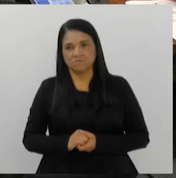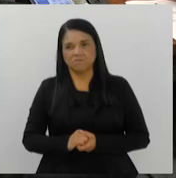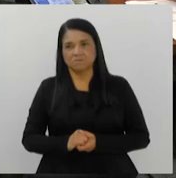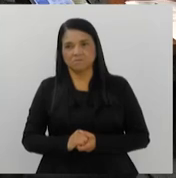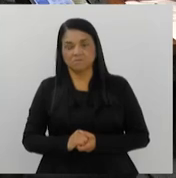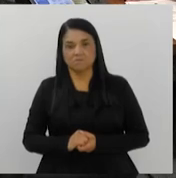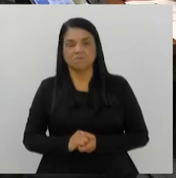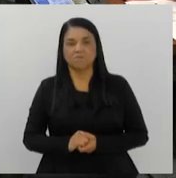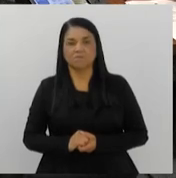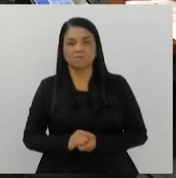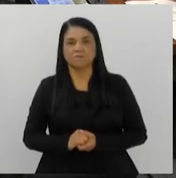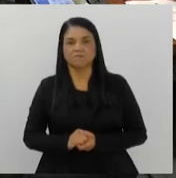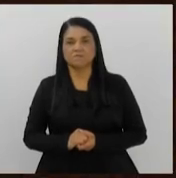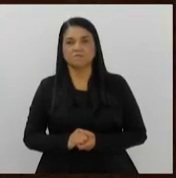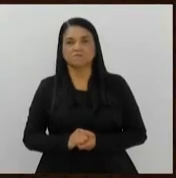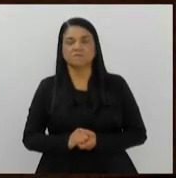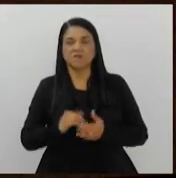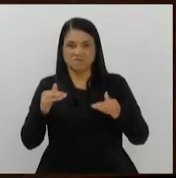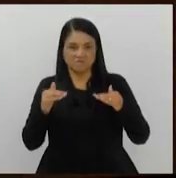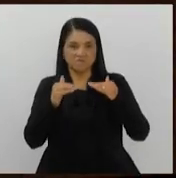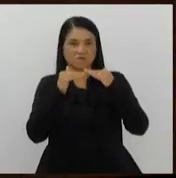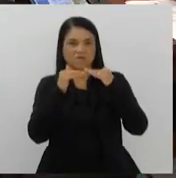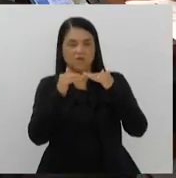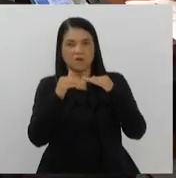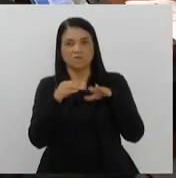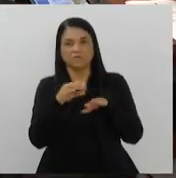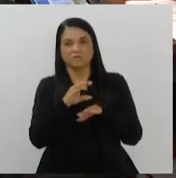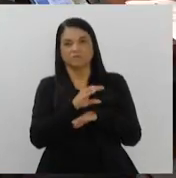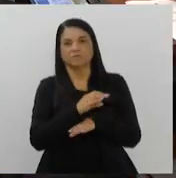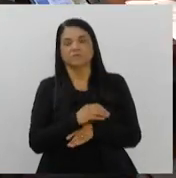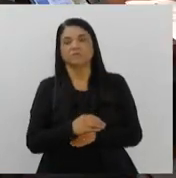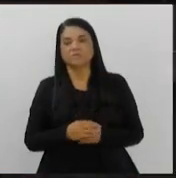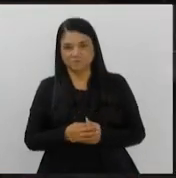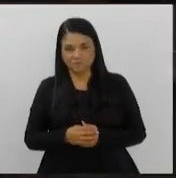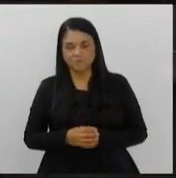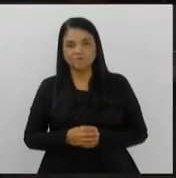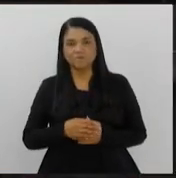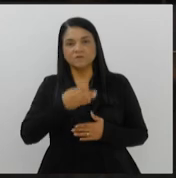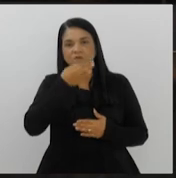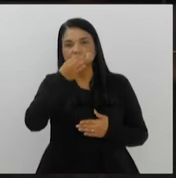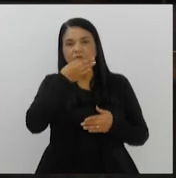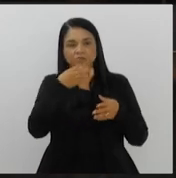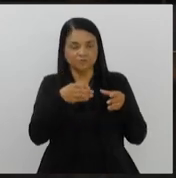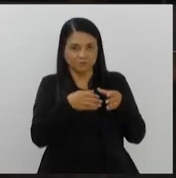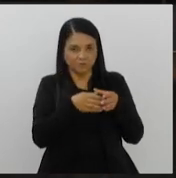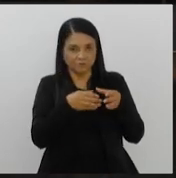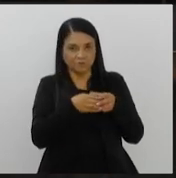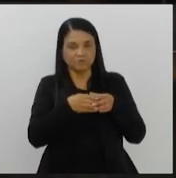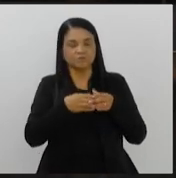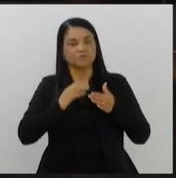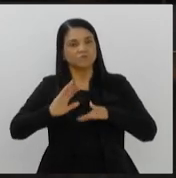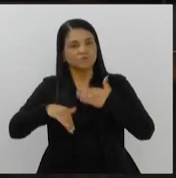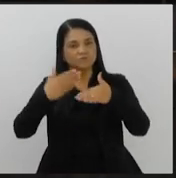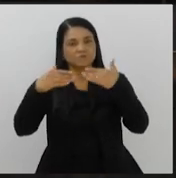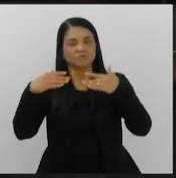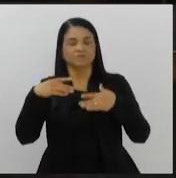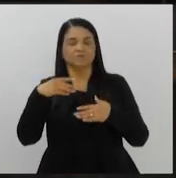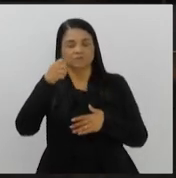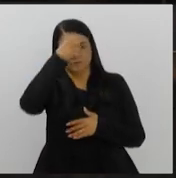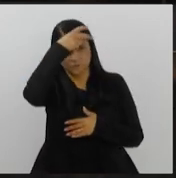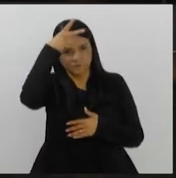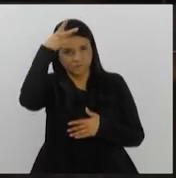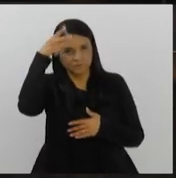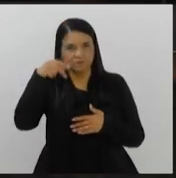Presidenta, favorável. Pela Comissão de Assuntos Municipais e Desenvolvimento Regional, deputado Renato